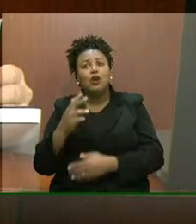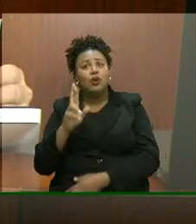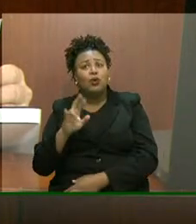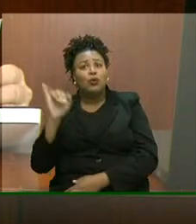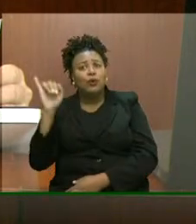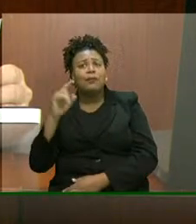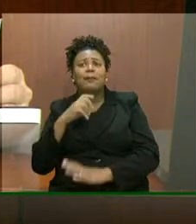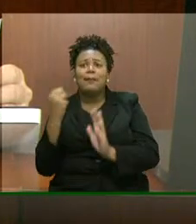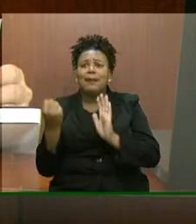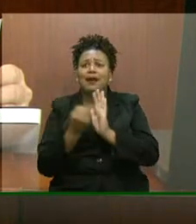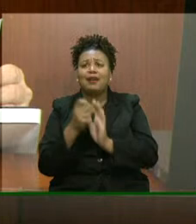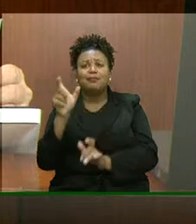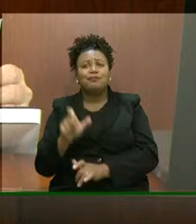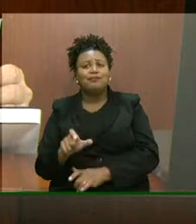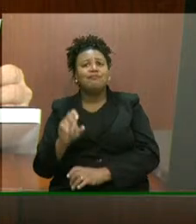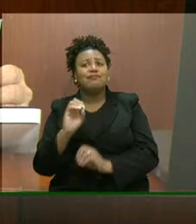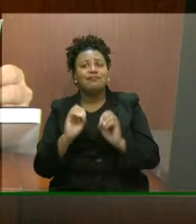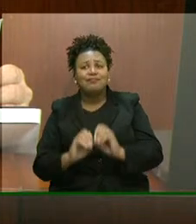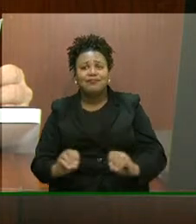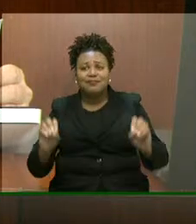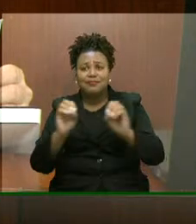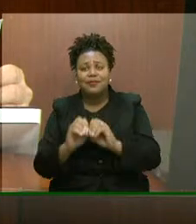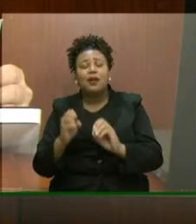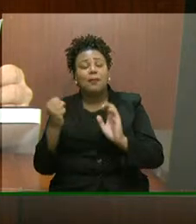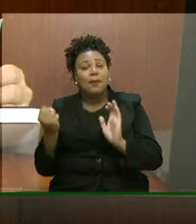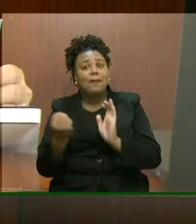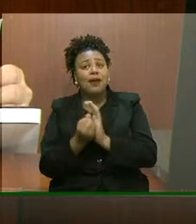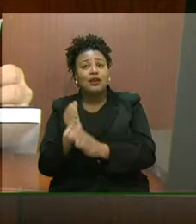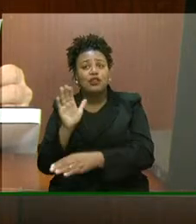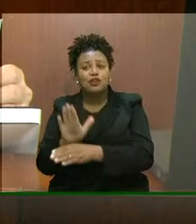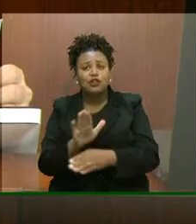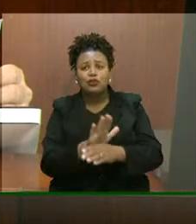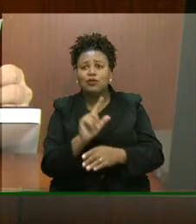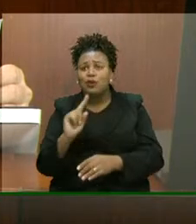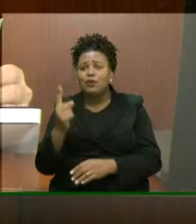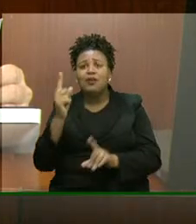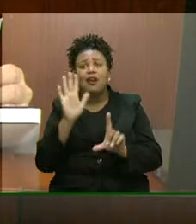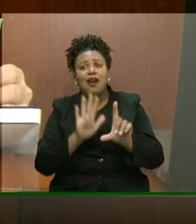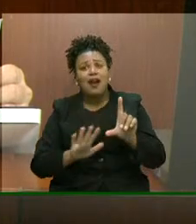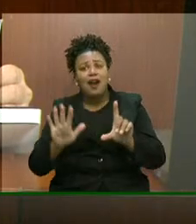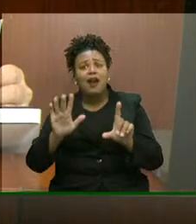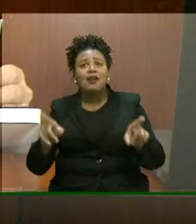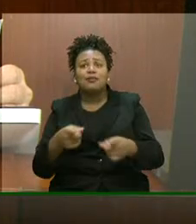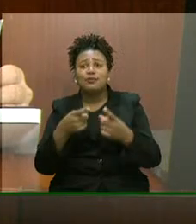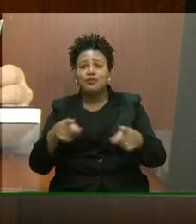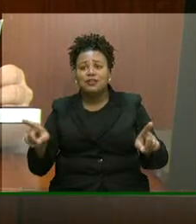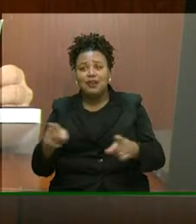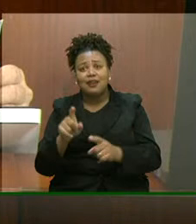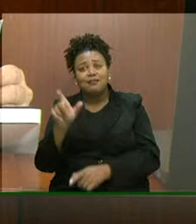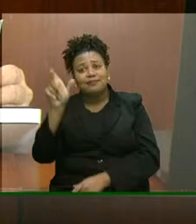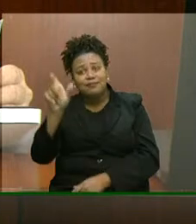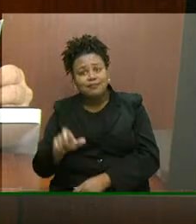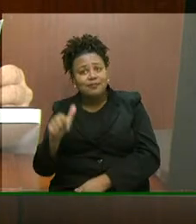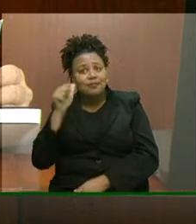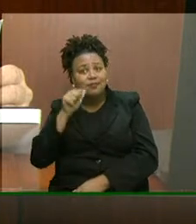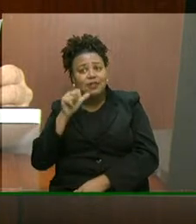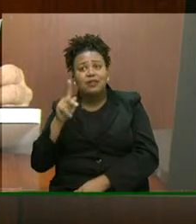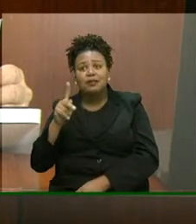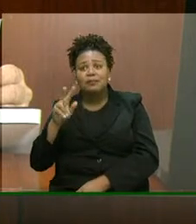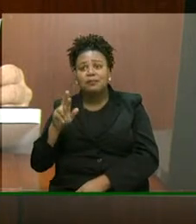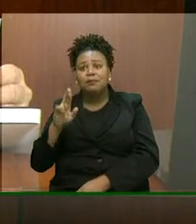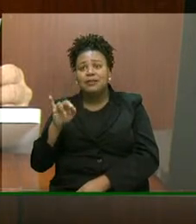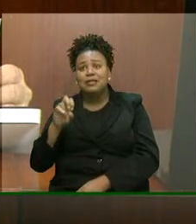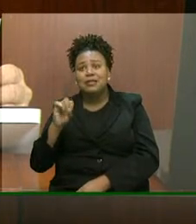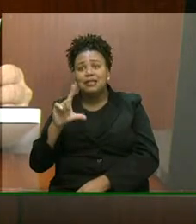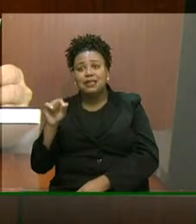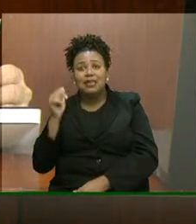a lembrança de um ser humano extraordinário e um legado de contribuição ímpar ao cenário musical gaúcho. Na pessoa da senhora Priscila Dutra,